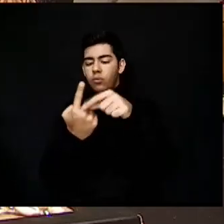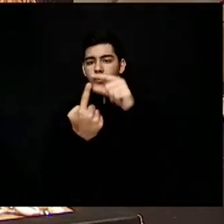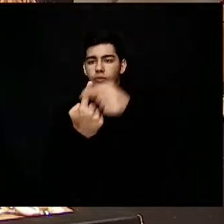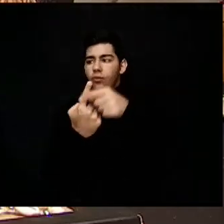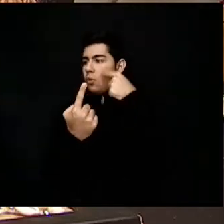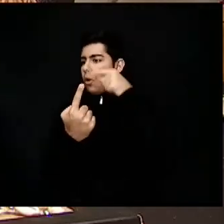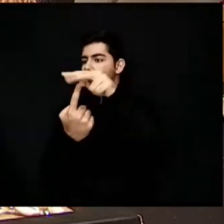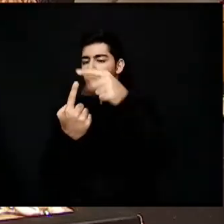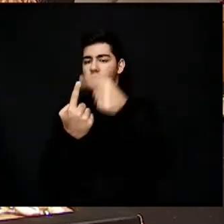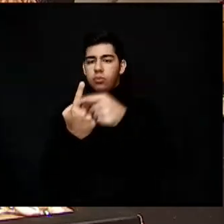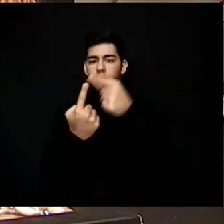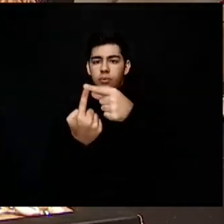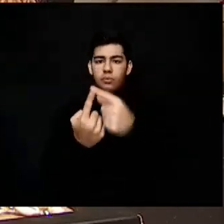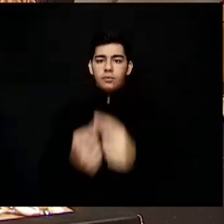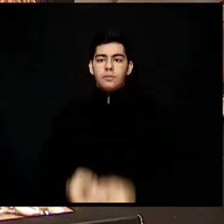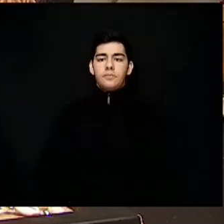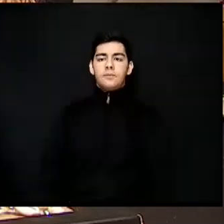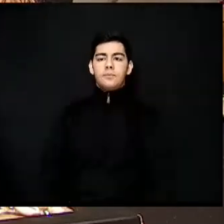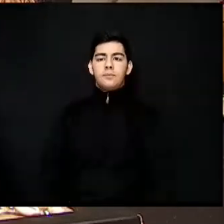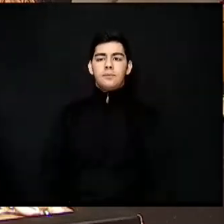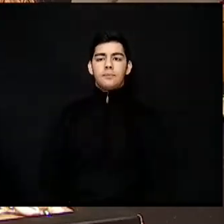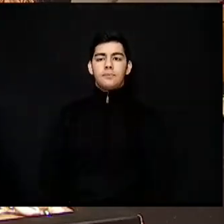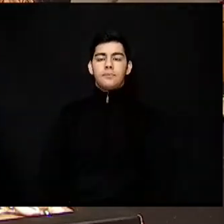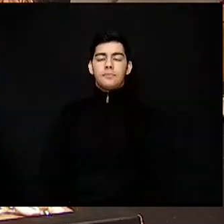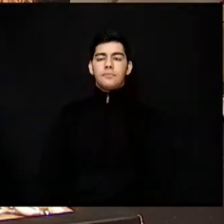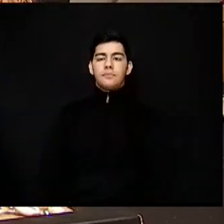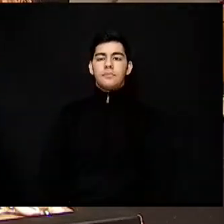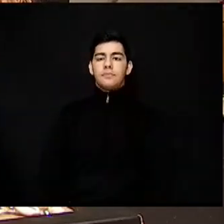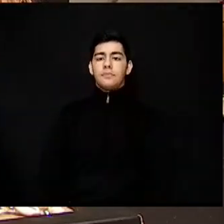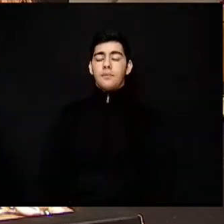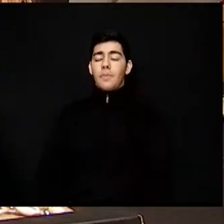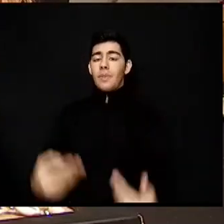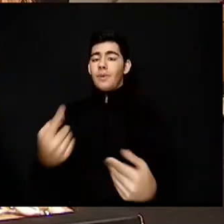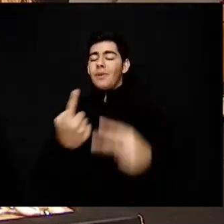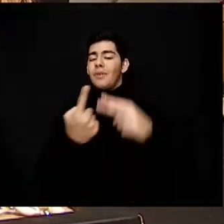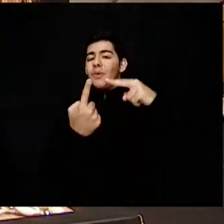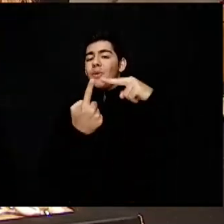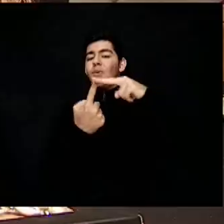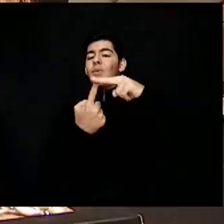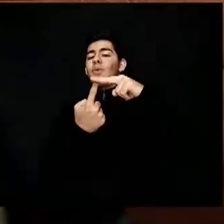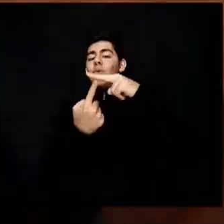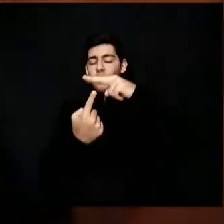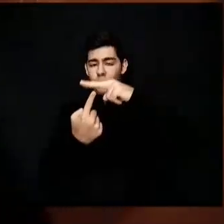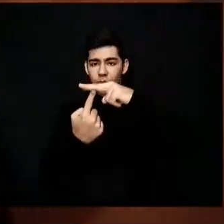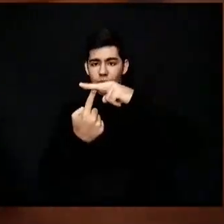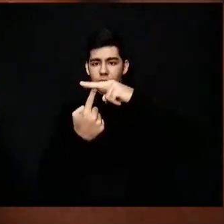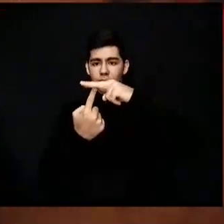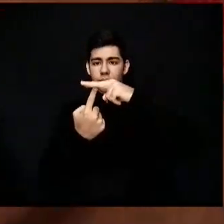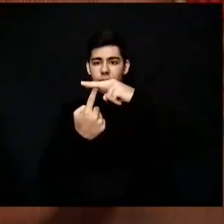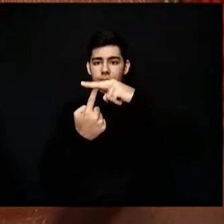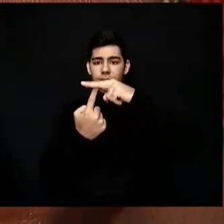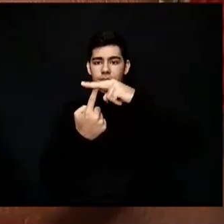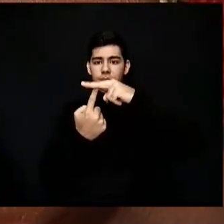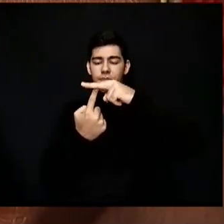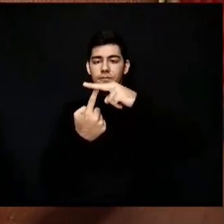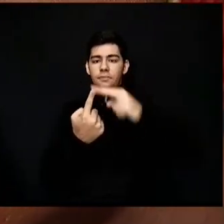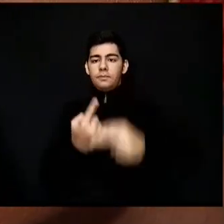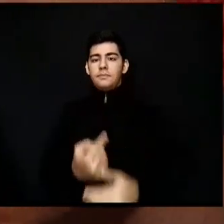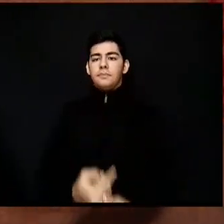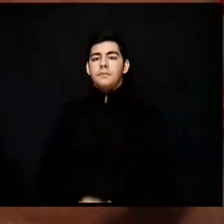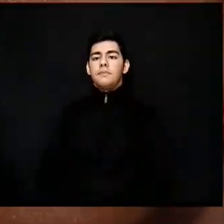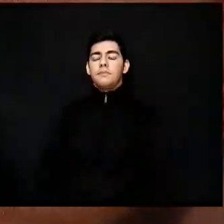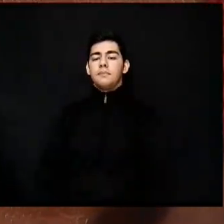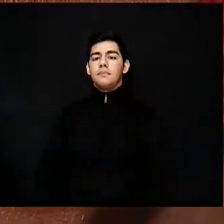fazer o corte com o alicate, a base do